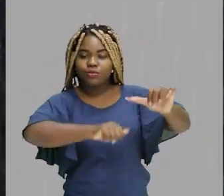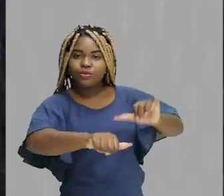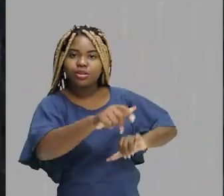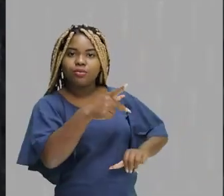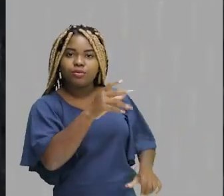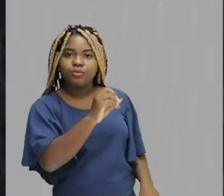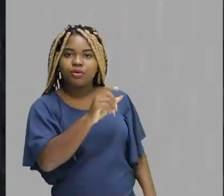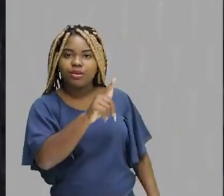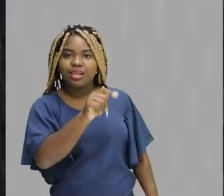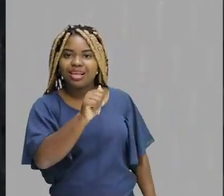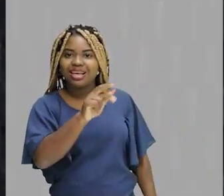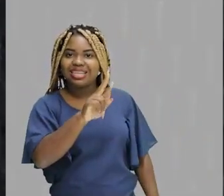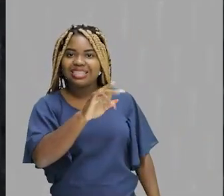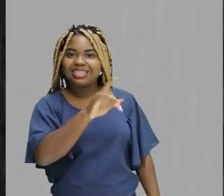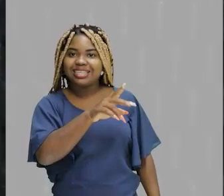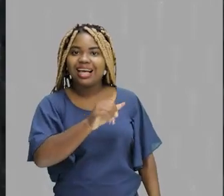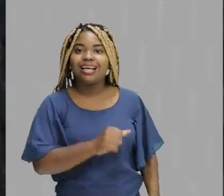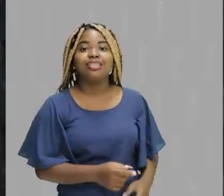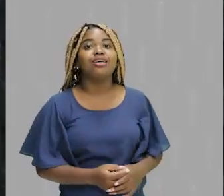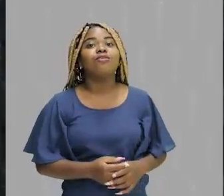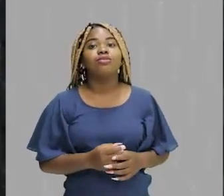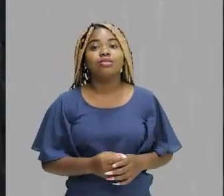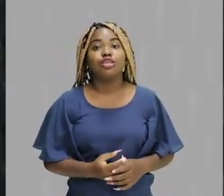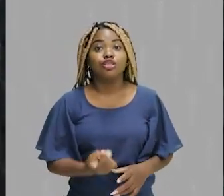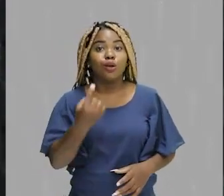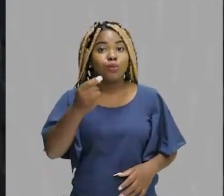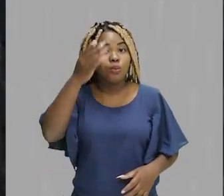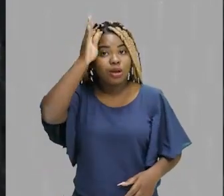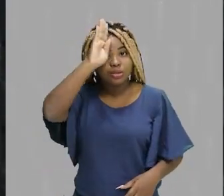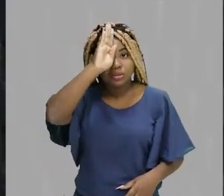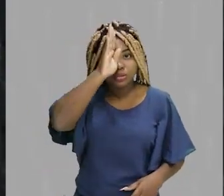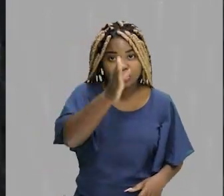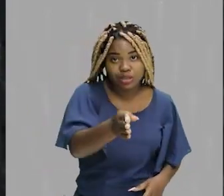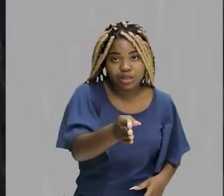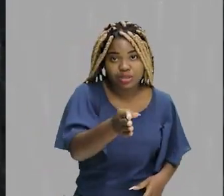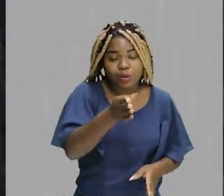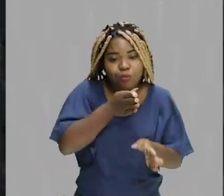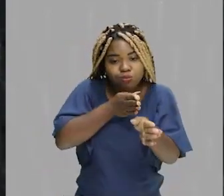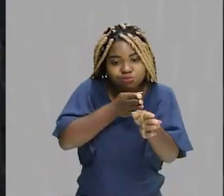polarizada. Então, olha só, e um aparelho que